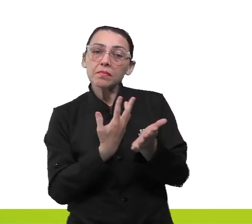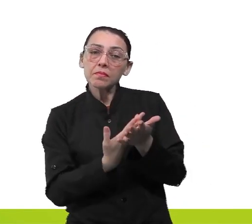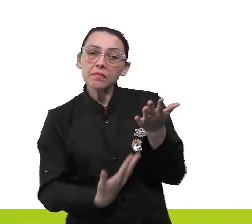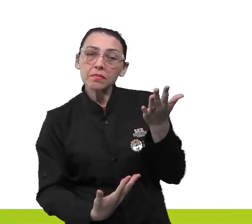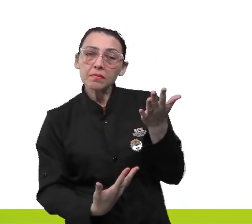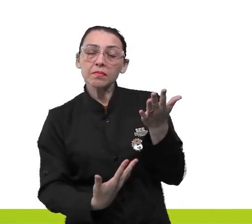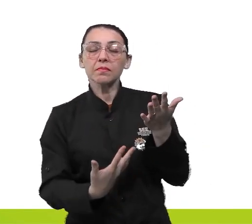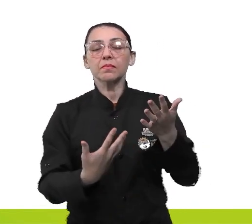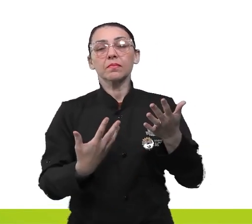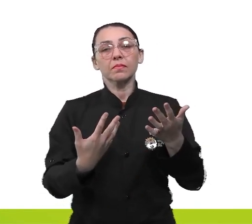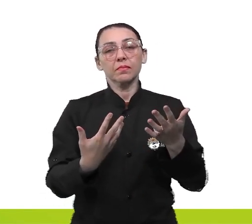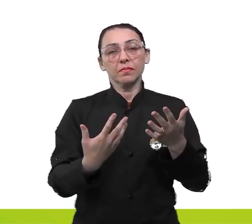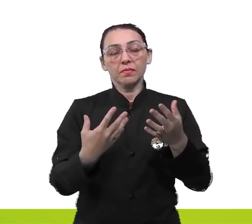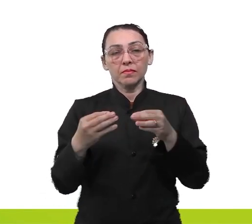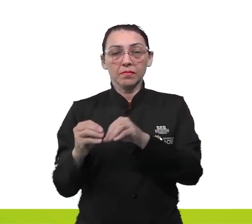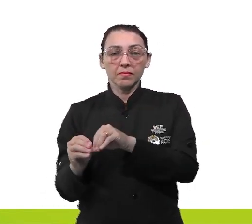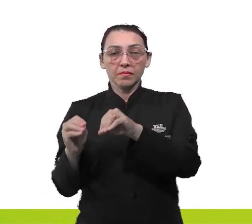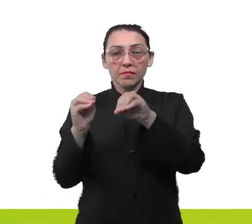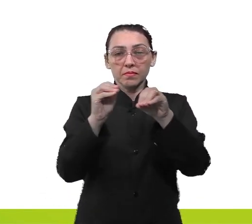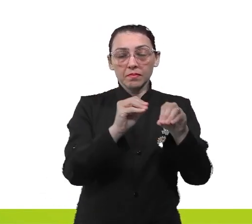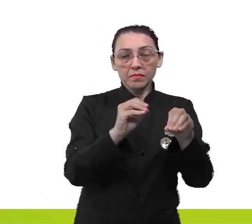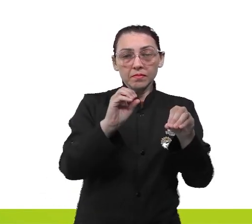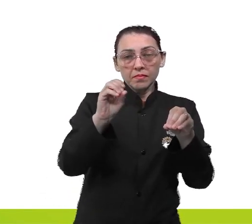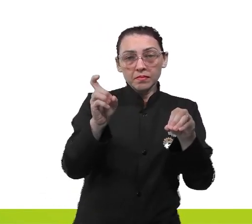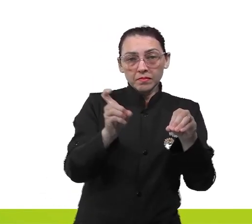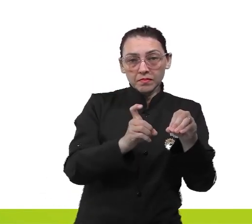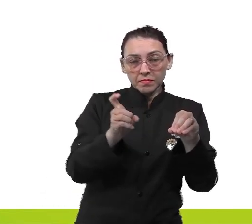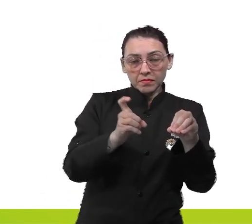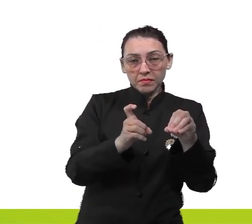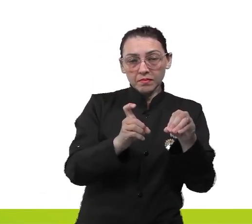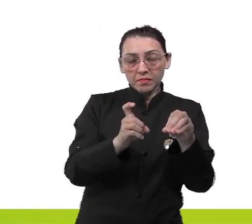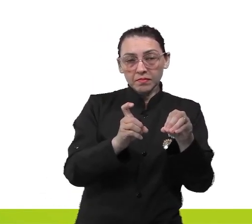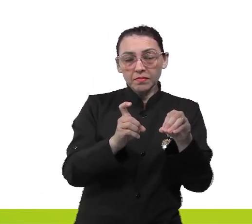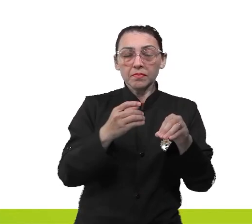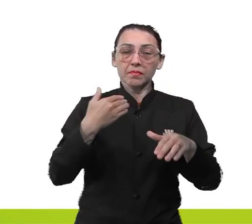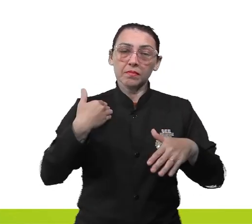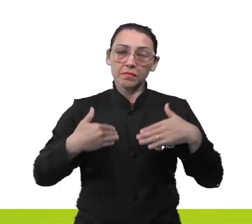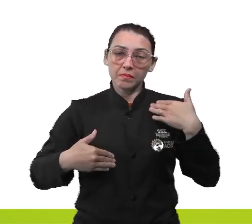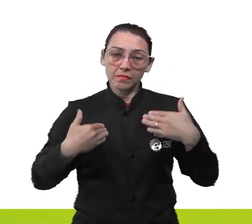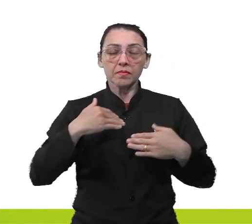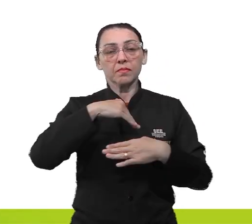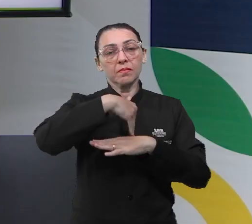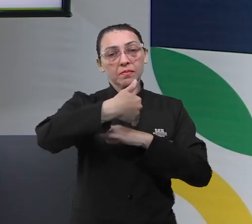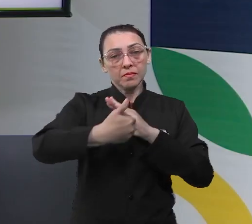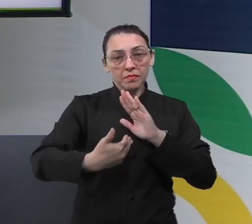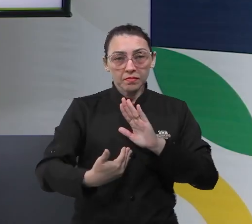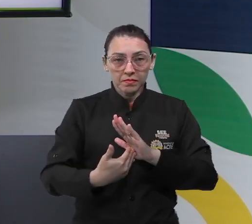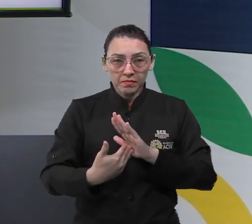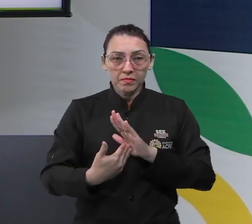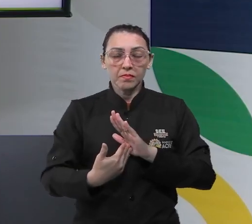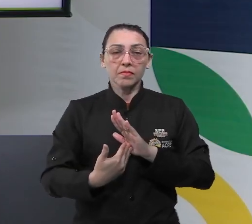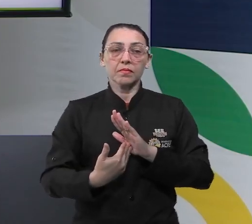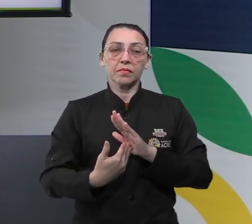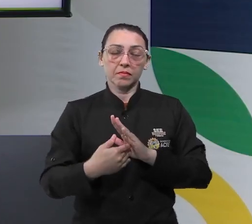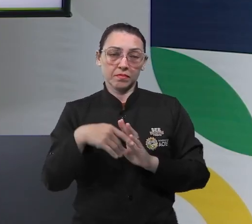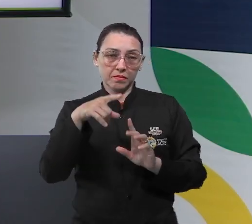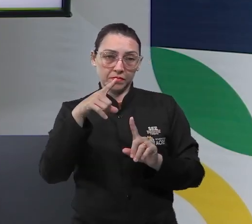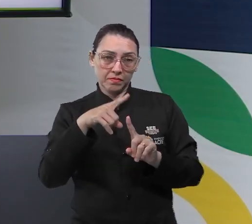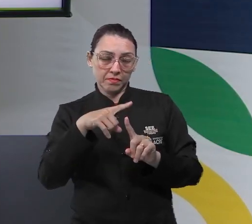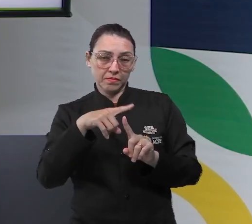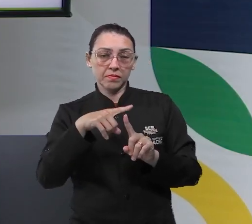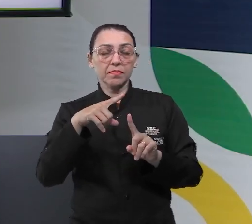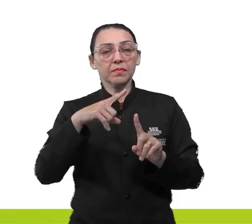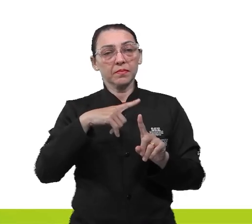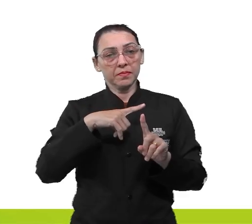sangue, atuando no transporte de oxigênio pelo corpo, tá certo? Outro tipo de célula que temos